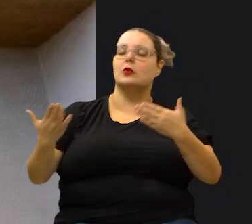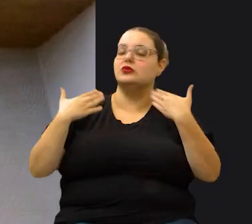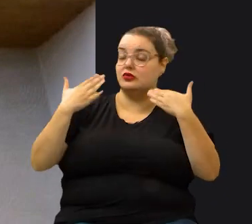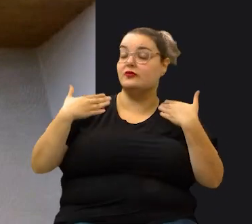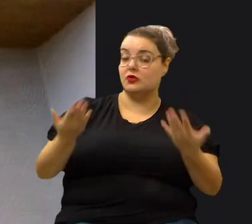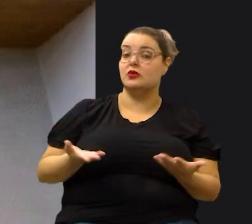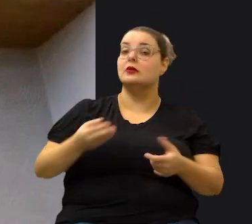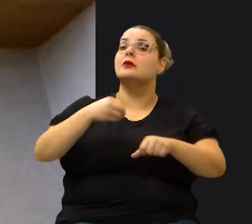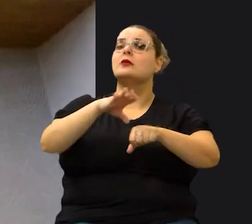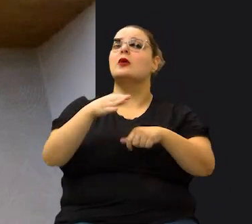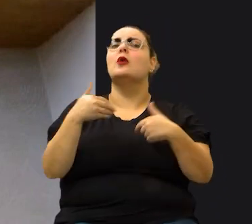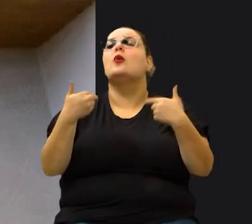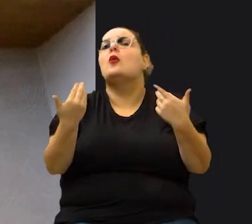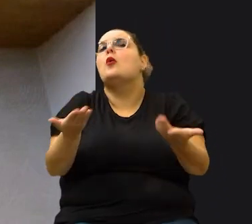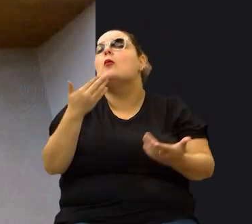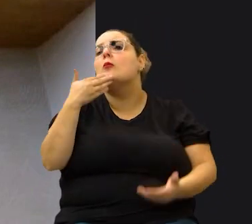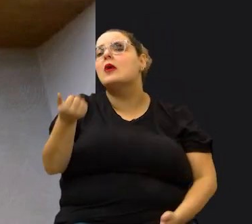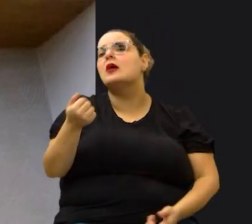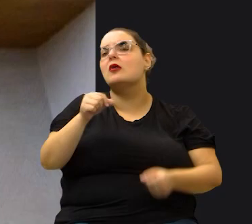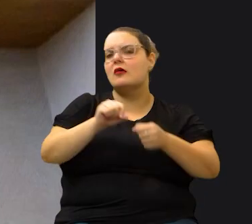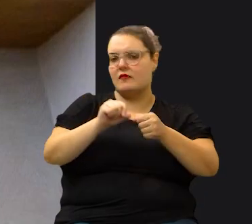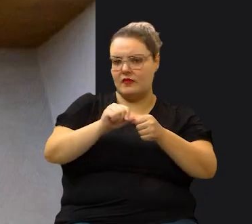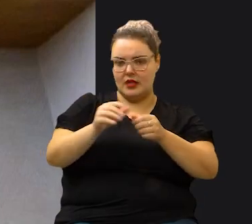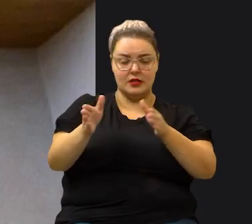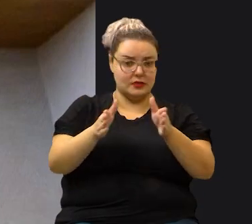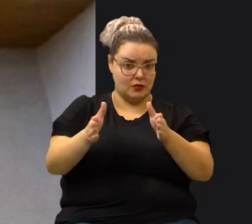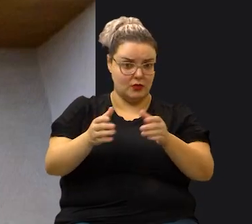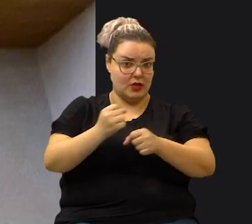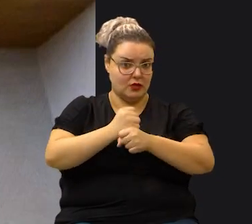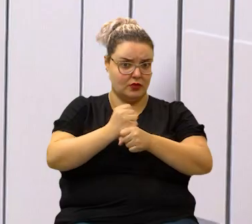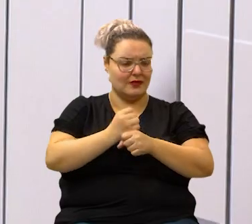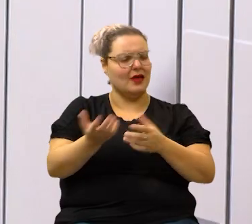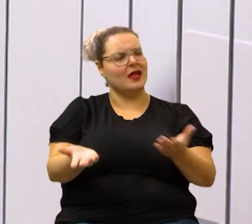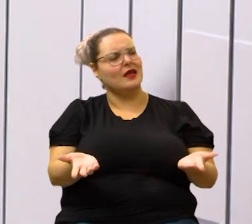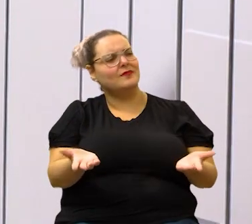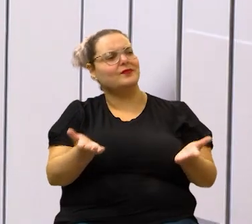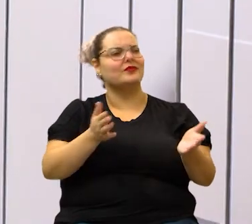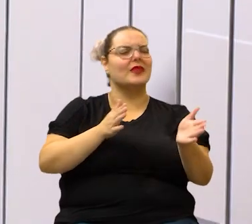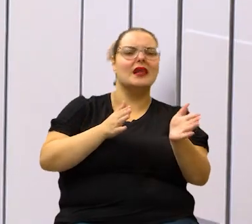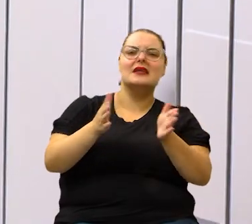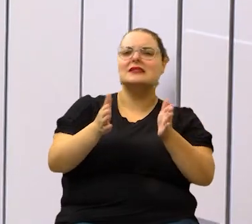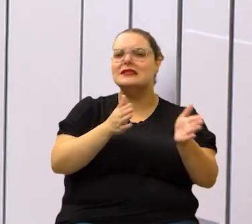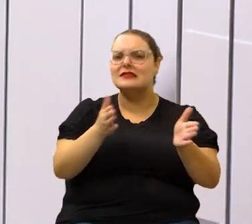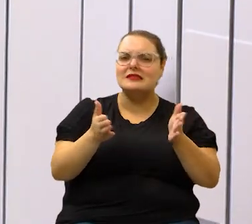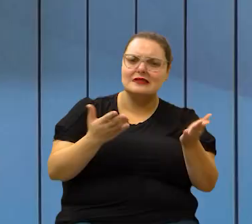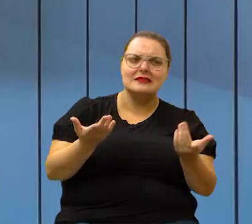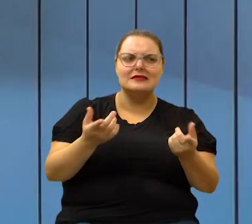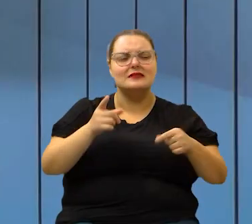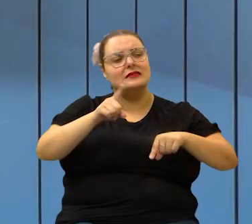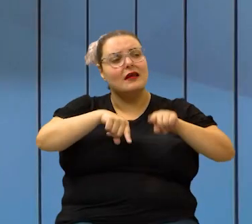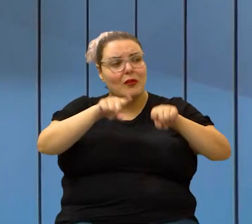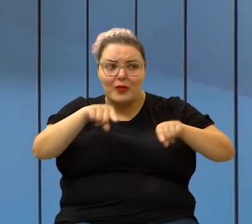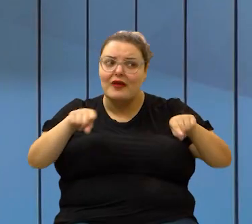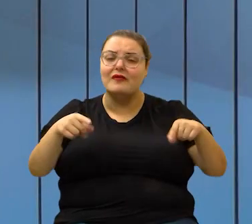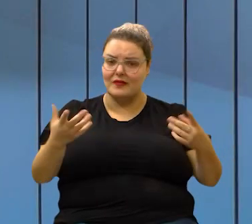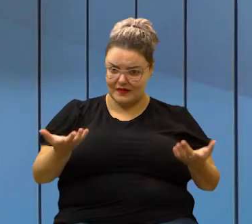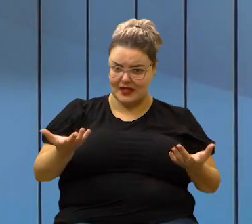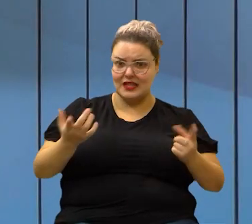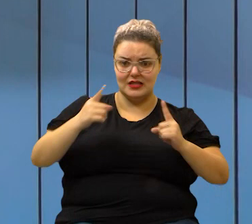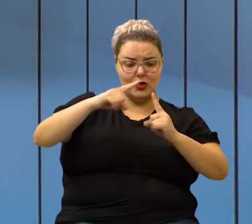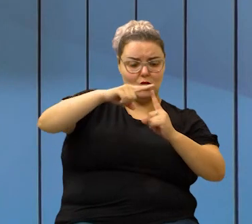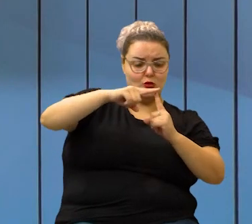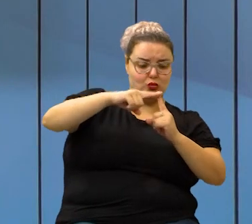essa dica de o que é melhor a ser feito nessa época do ano. Esse período tem até uma certa variação